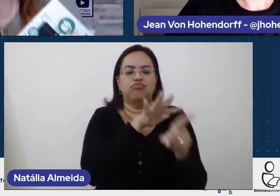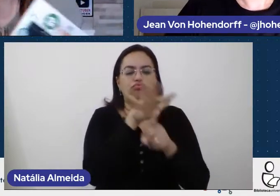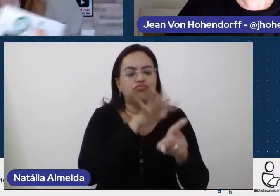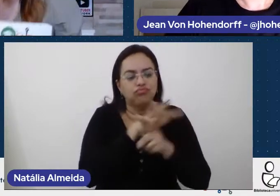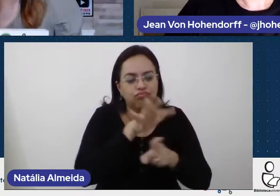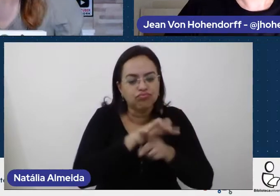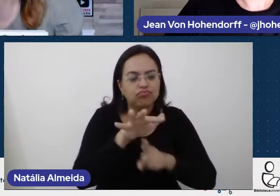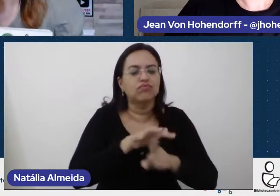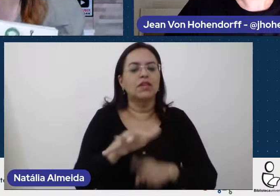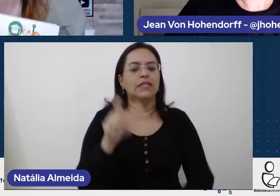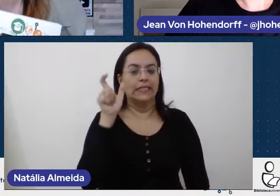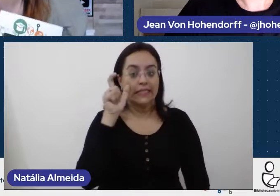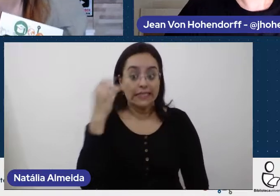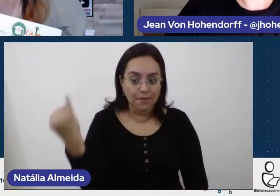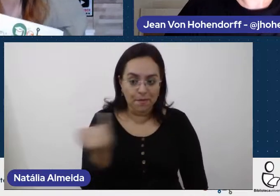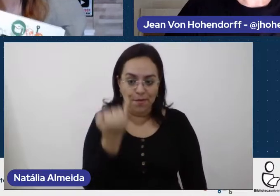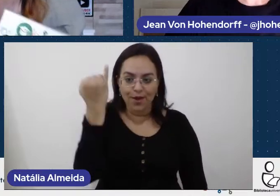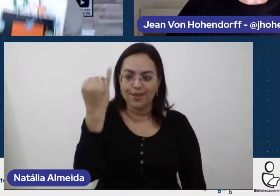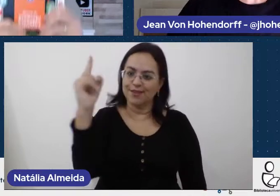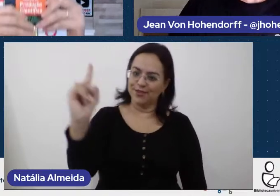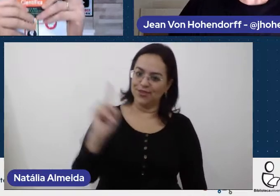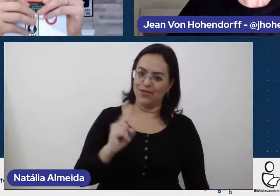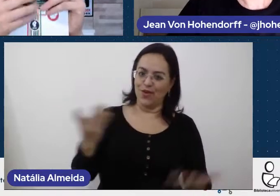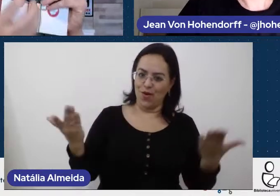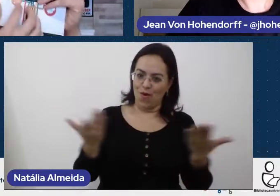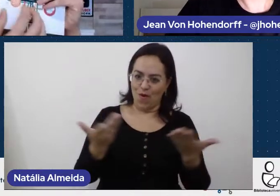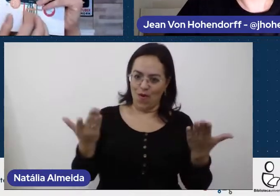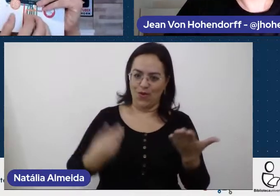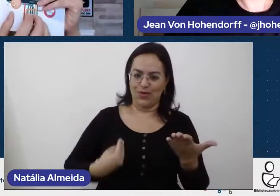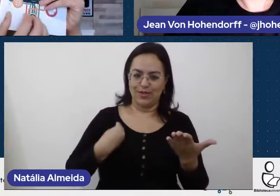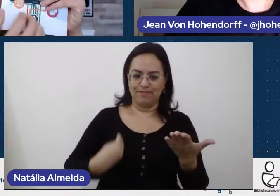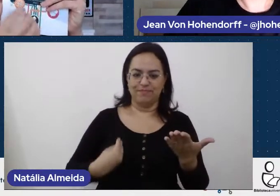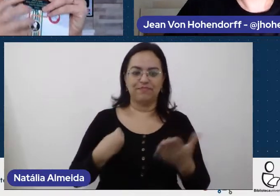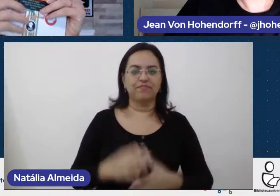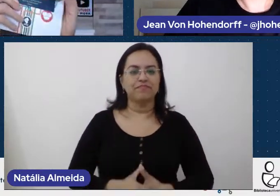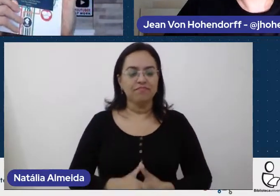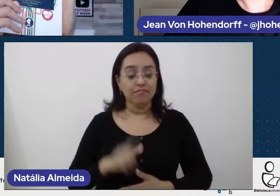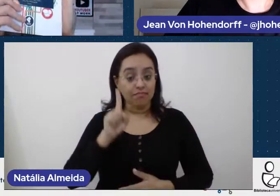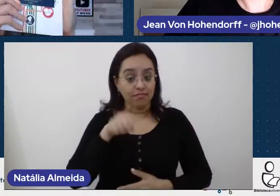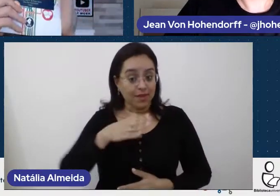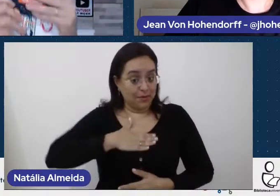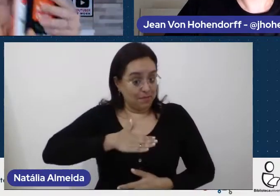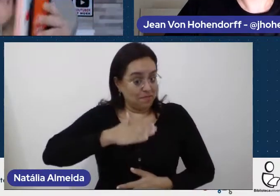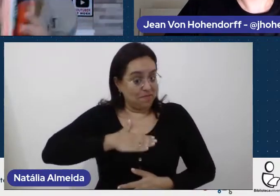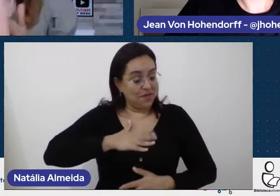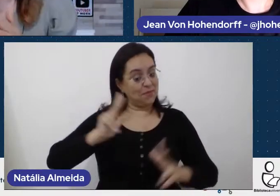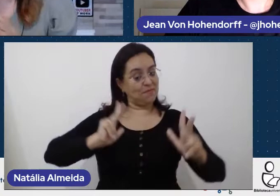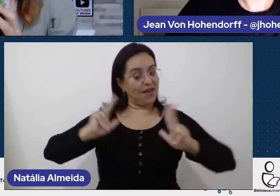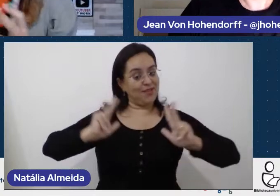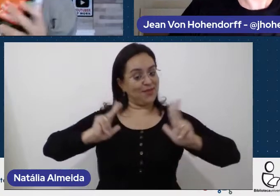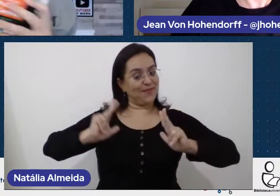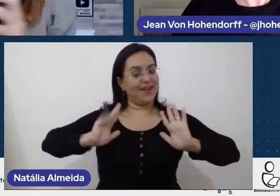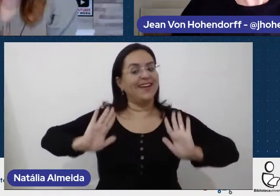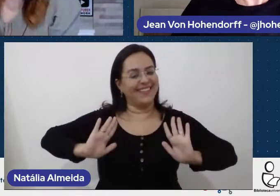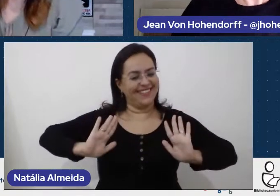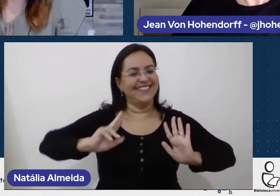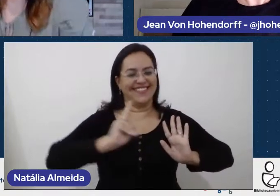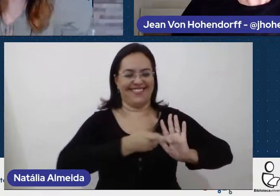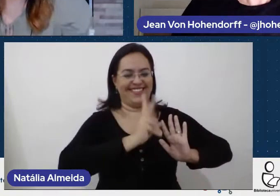demandado. Então é muito importante a sua presença hoje aqui conosco. Esse daqui é o meu, eu tenho o um meu exemplar aqui particular,